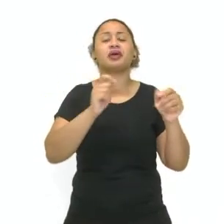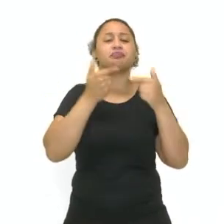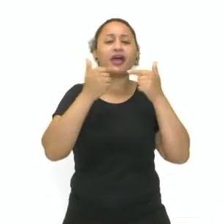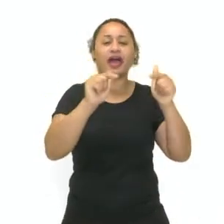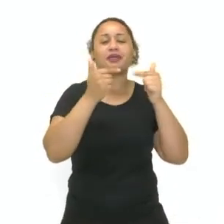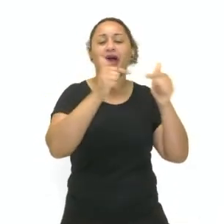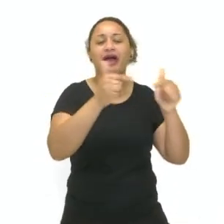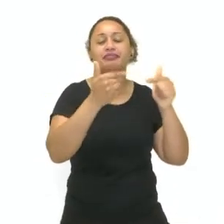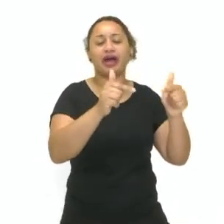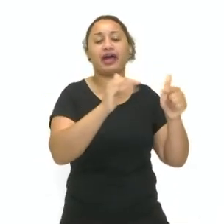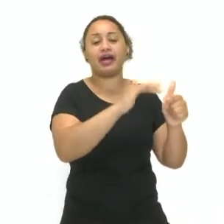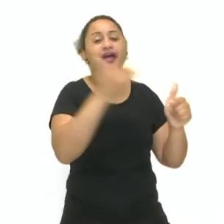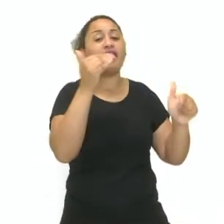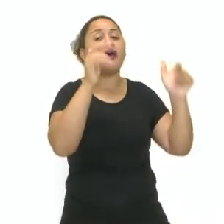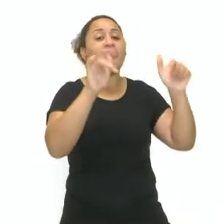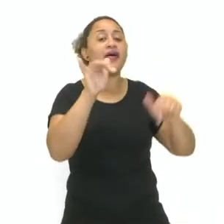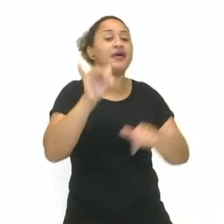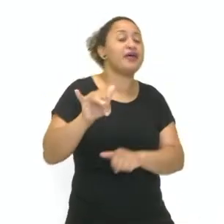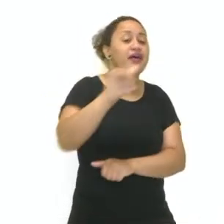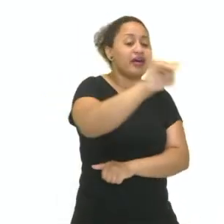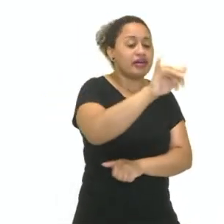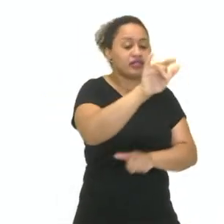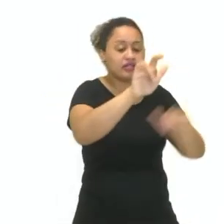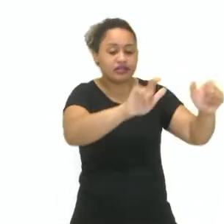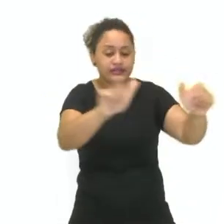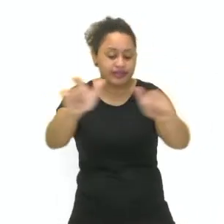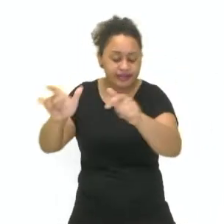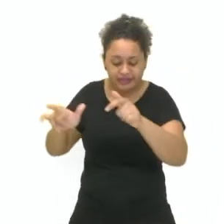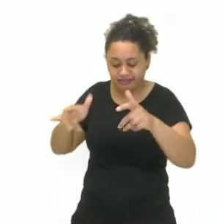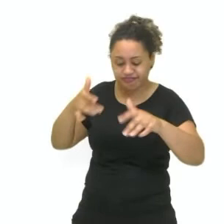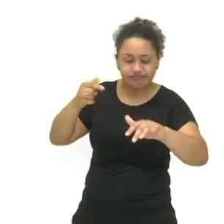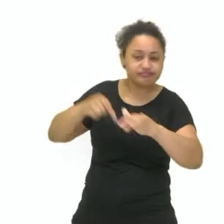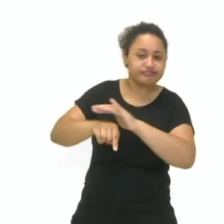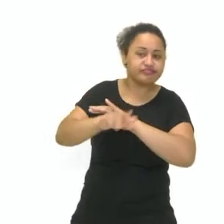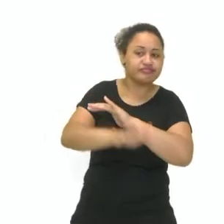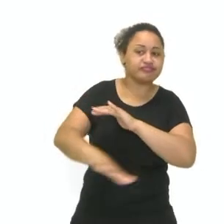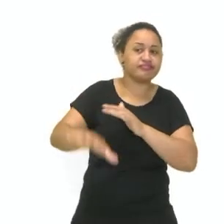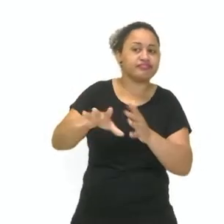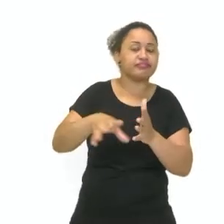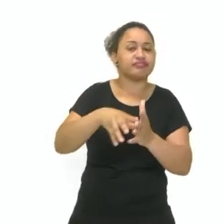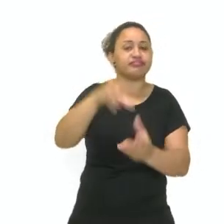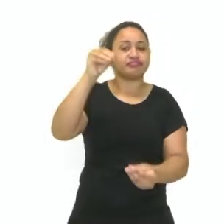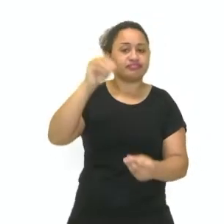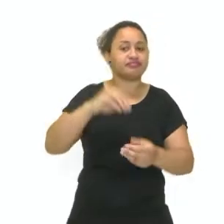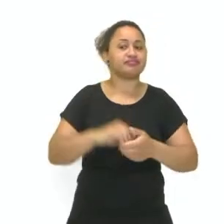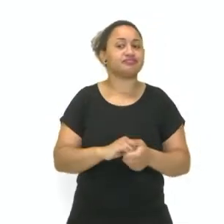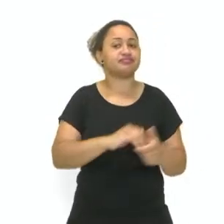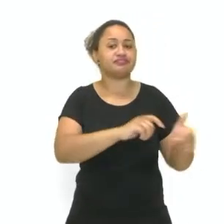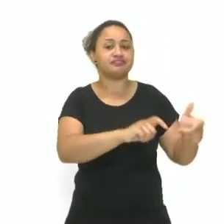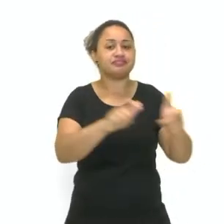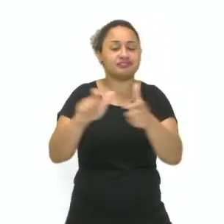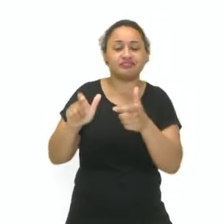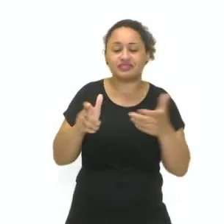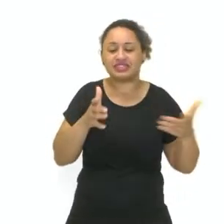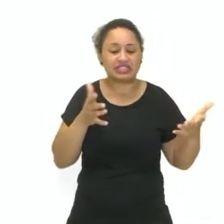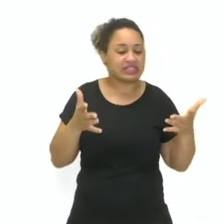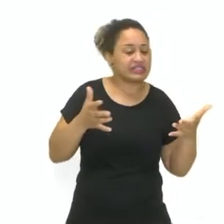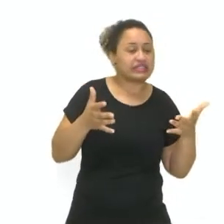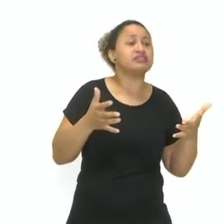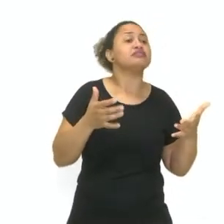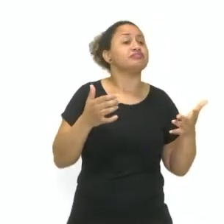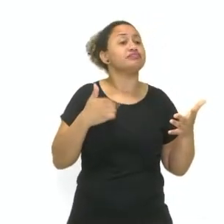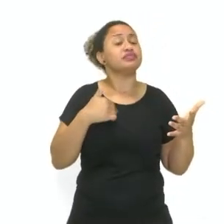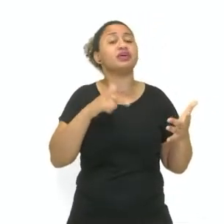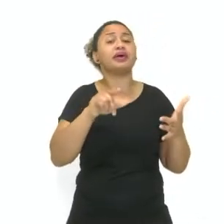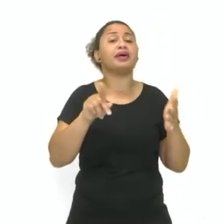no avião e nos terrenos invioláveis do brejo das almas. Onde as casas dormem bêbadas, planta a sua rosa